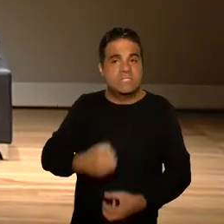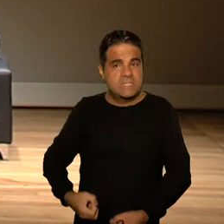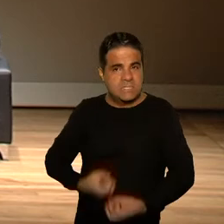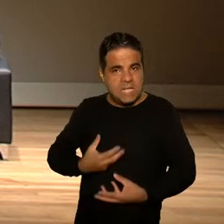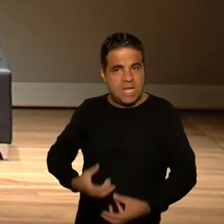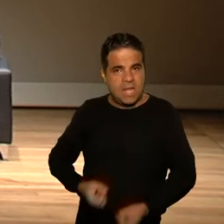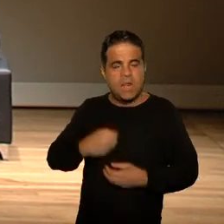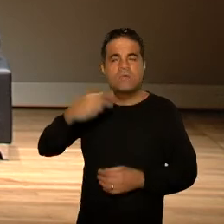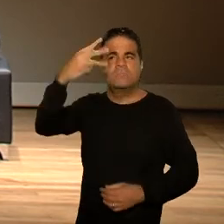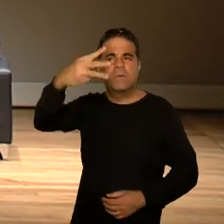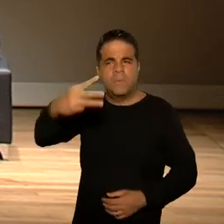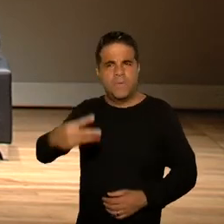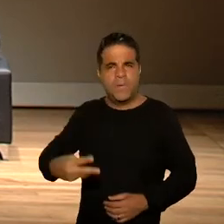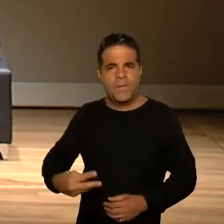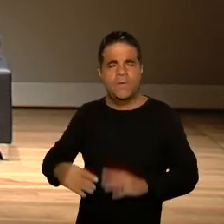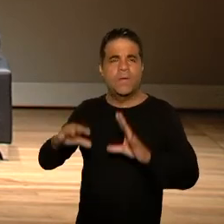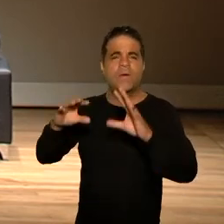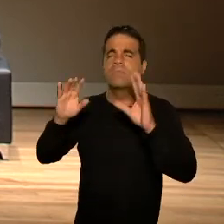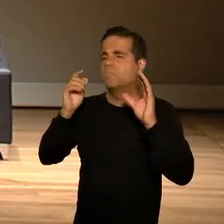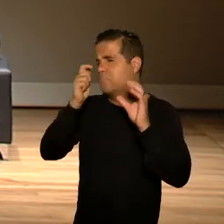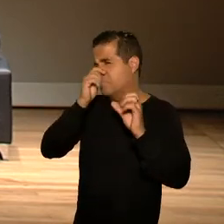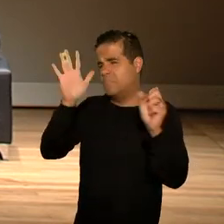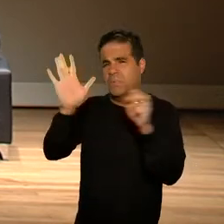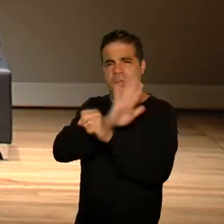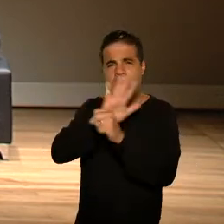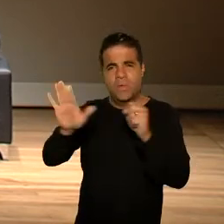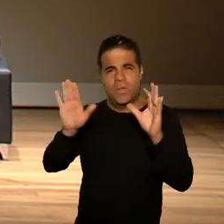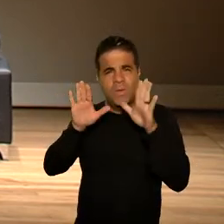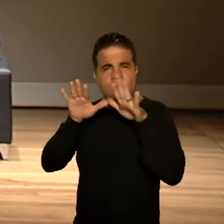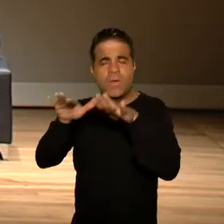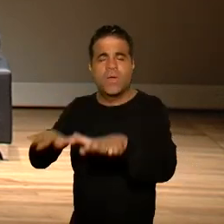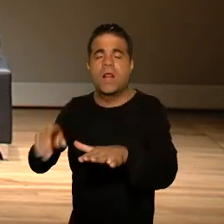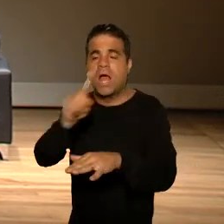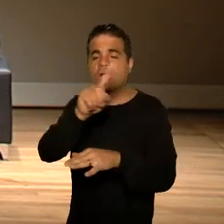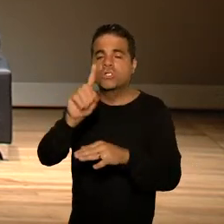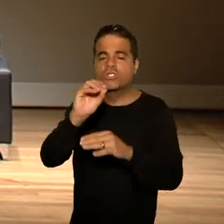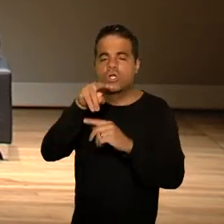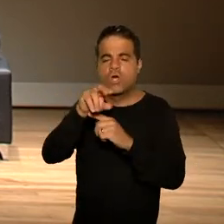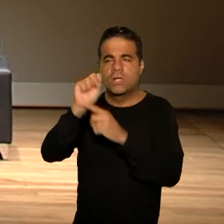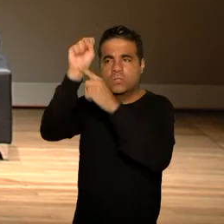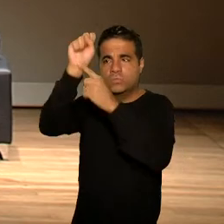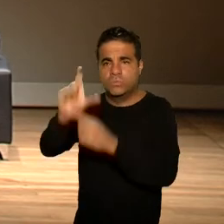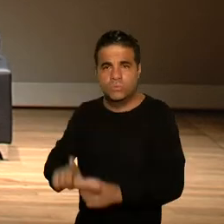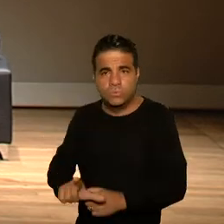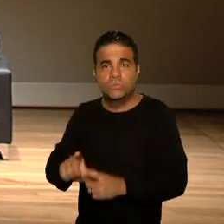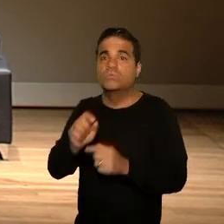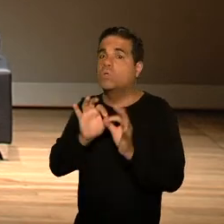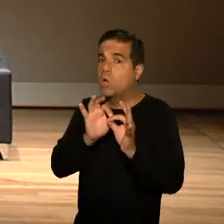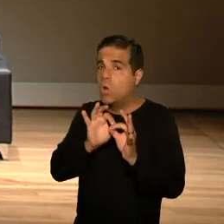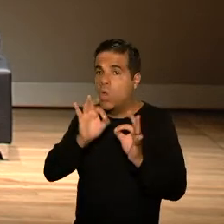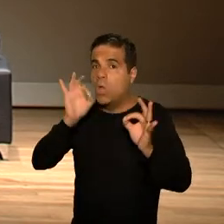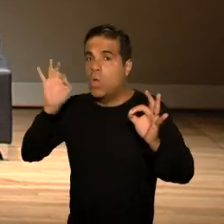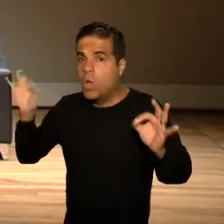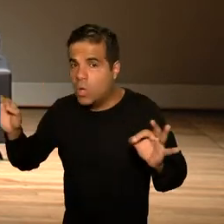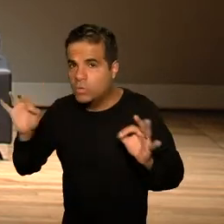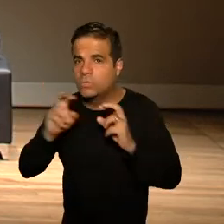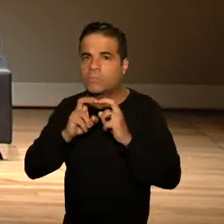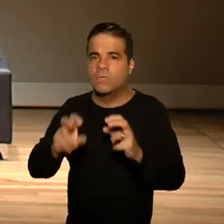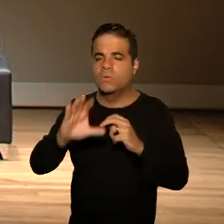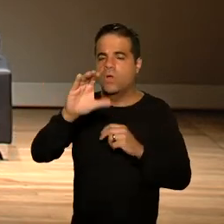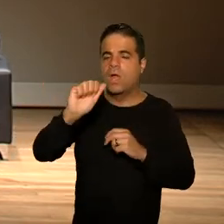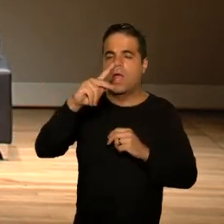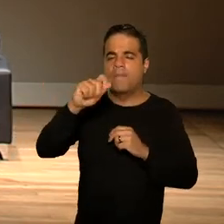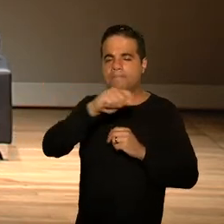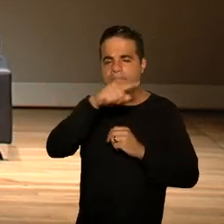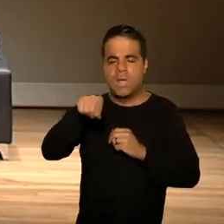toda terça-feira é lotado no fundão da zona sul um pouco longe do metrô redondo e agora